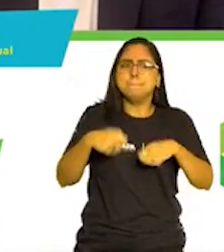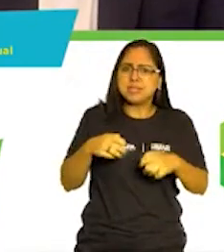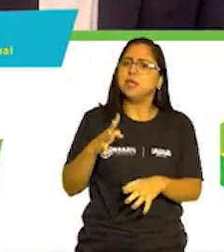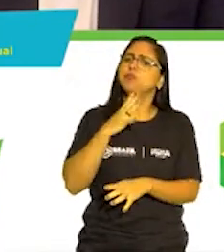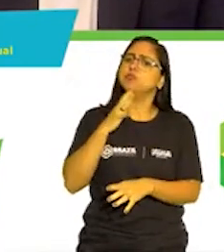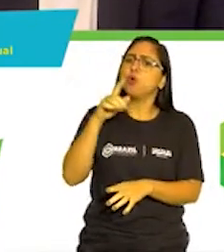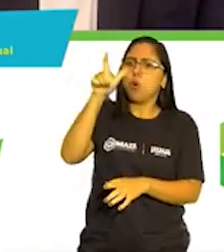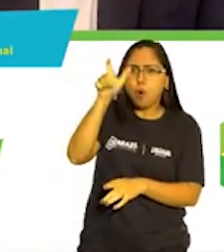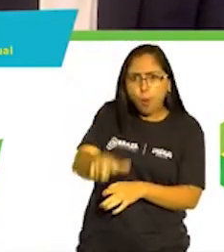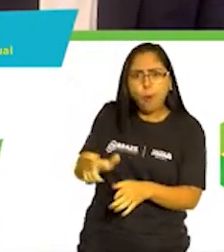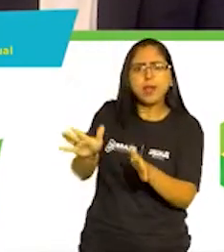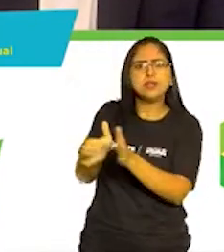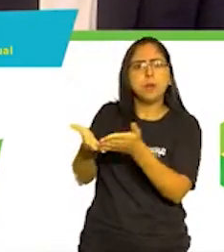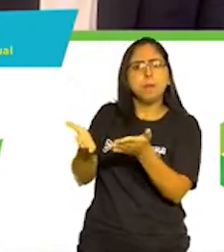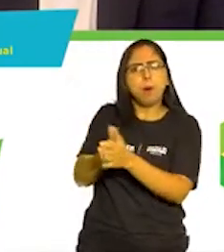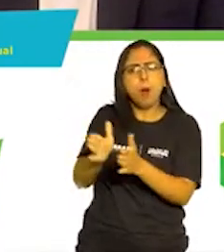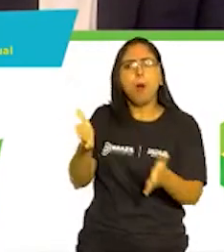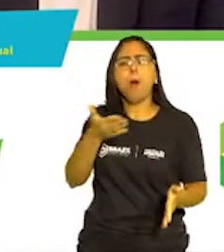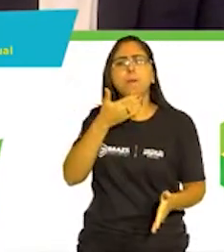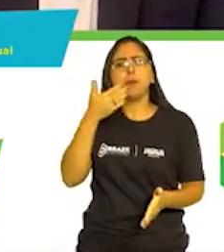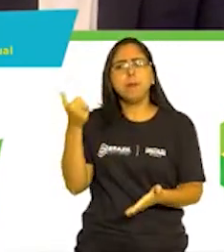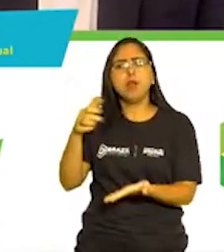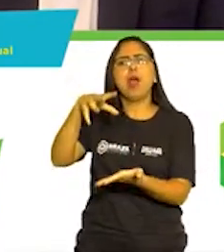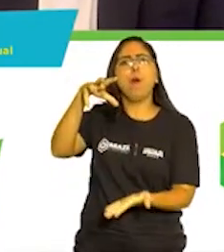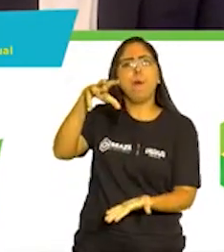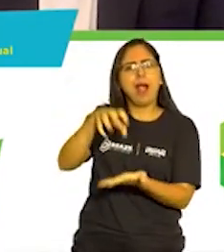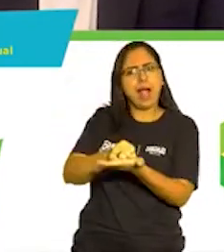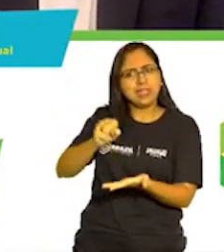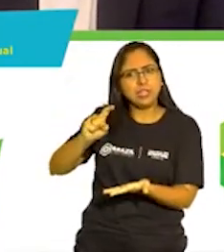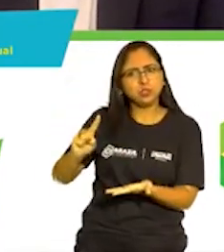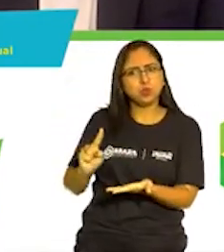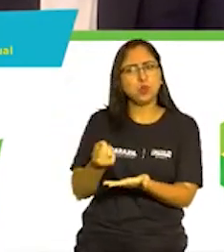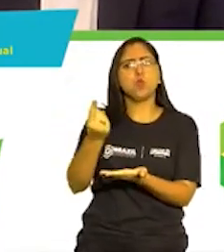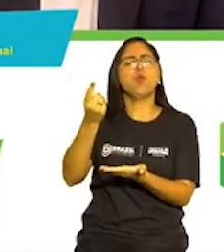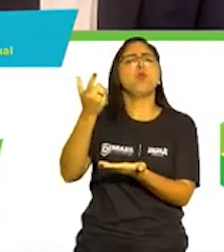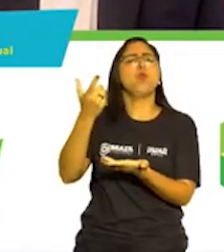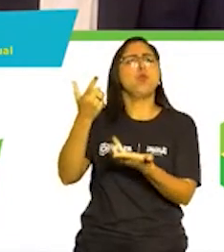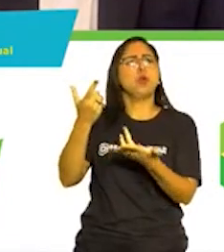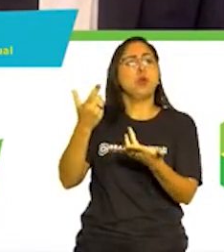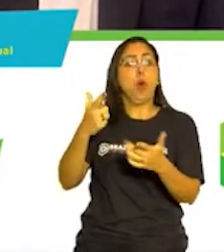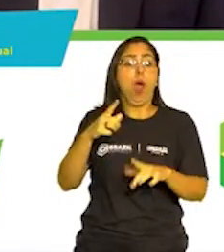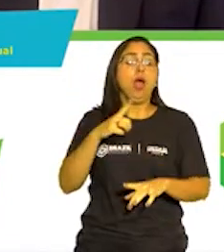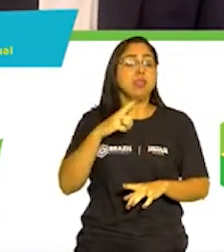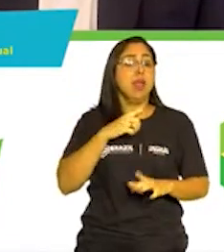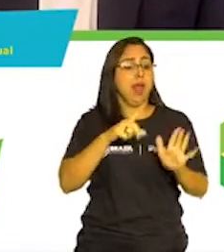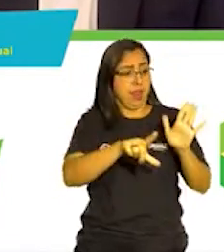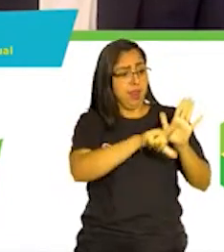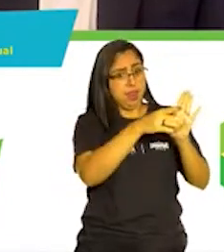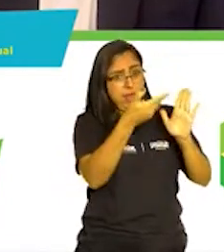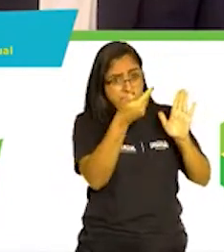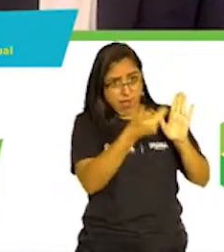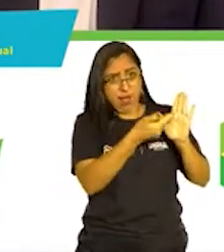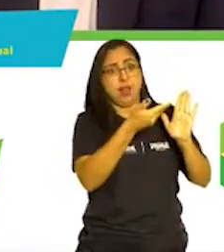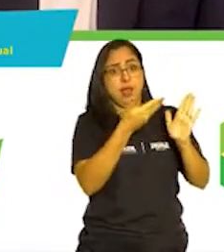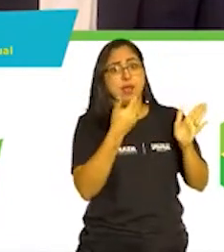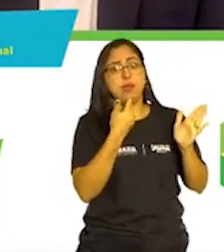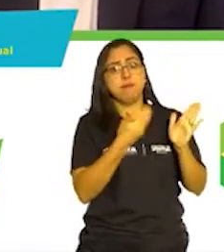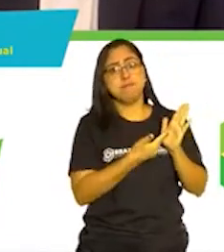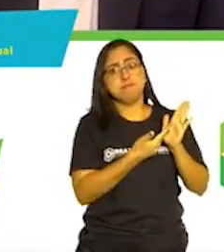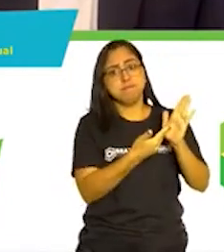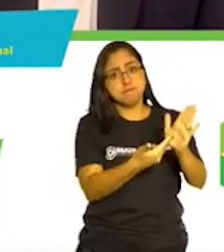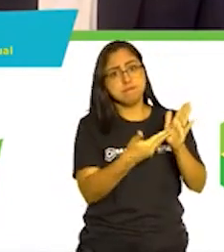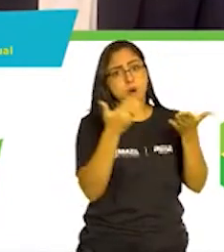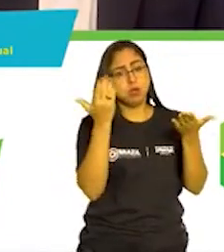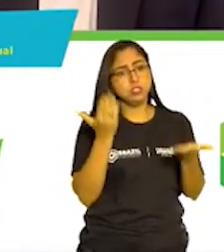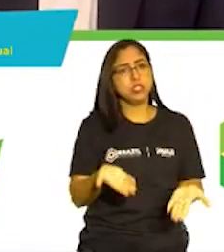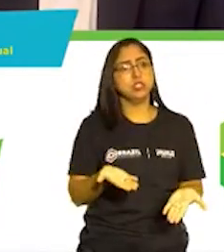precisamos melhorar o cadastro único, que está lá na discussão ali da lei de responsabilidade social. Mas, assim, os